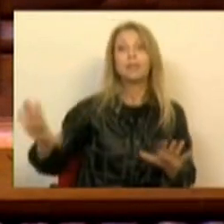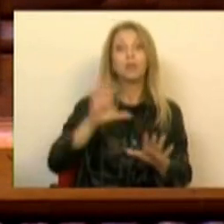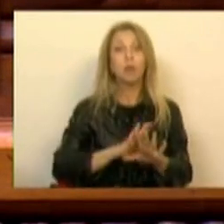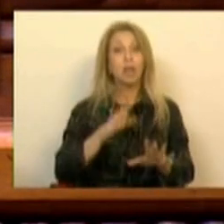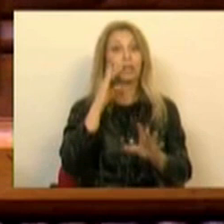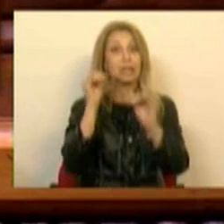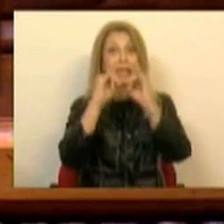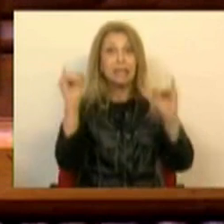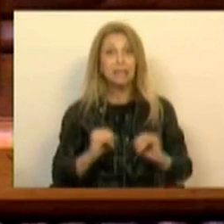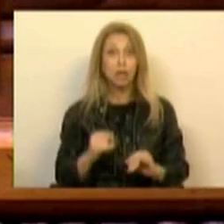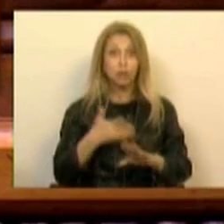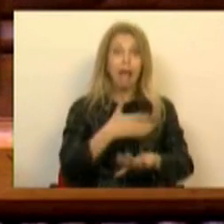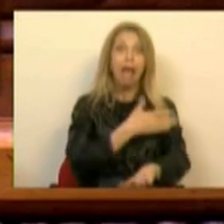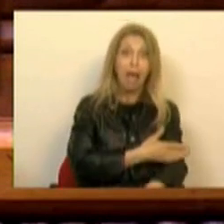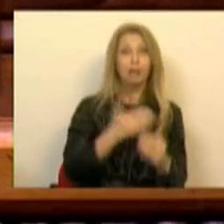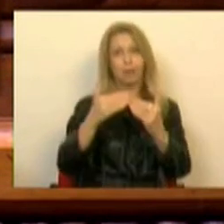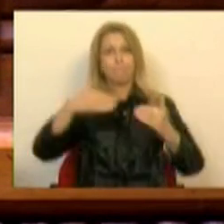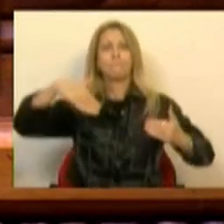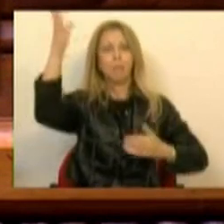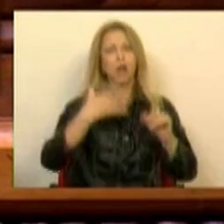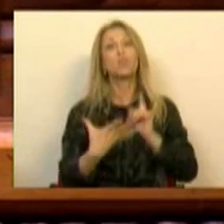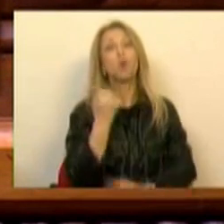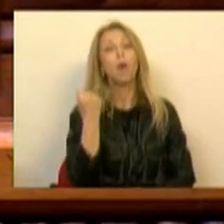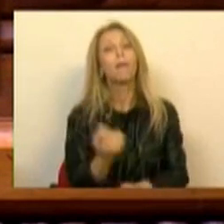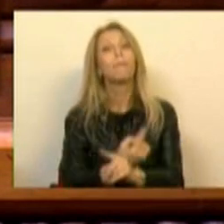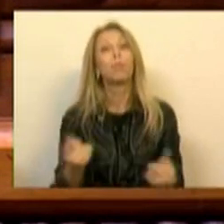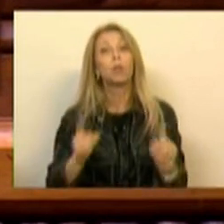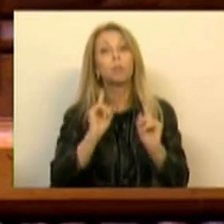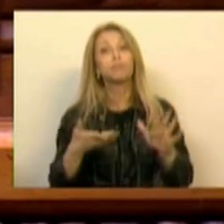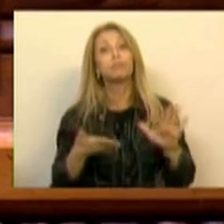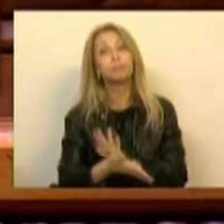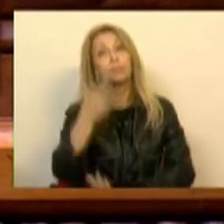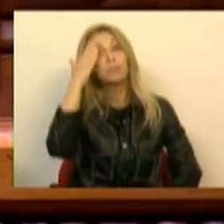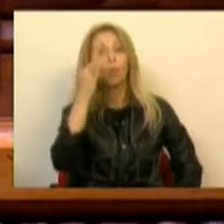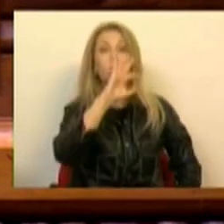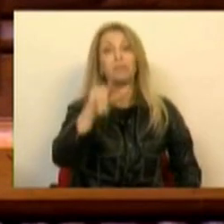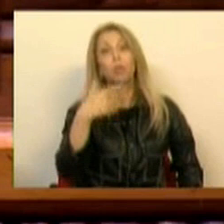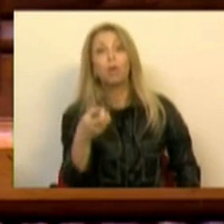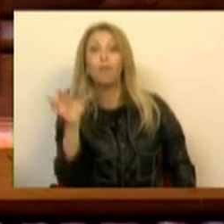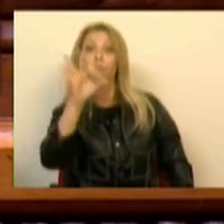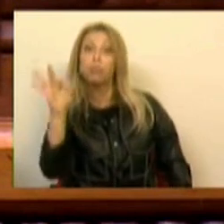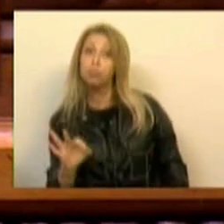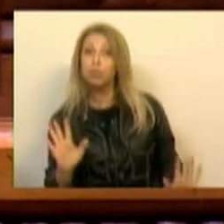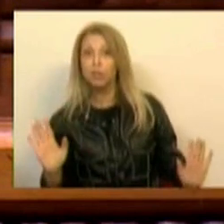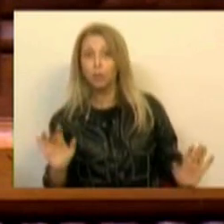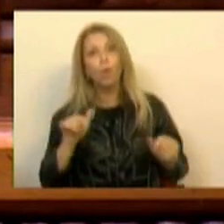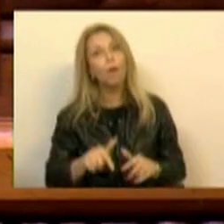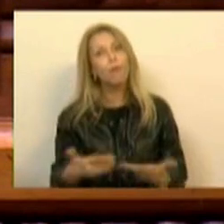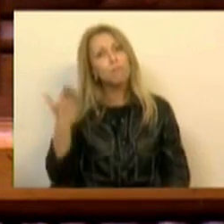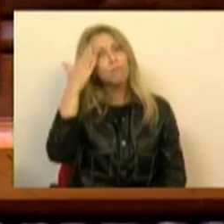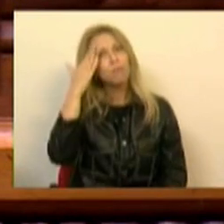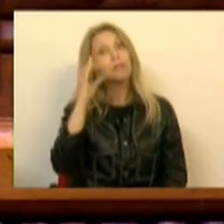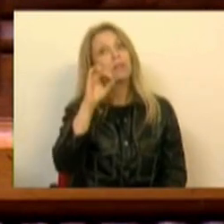internacionais. Pouco depois de tomarmos posse, as previsões de crescimento económico eram de 4,9%. Hoje, estimamos que tenha